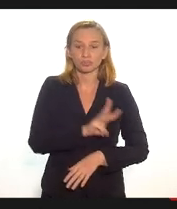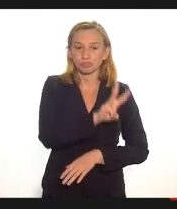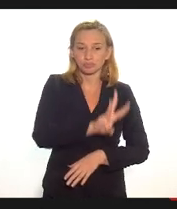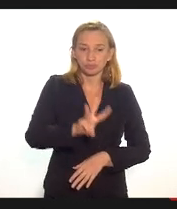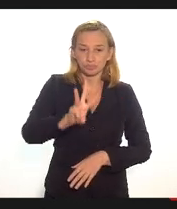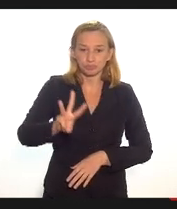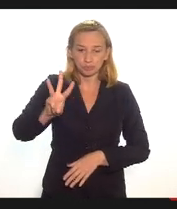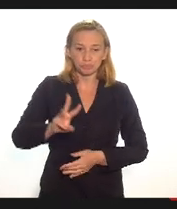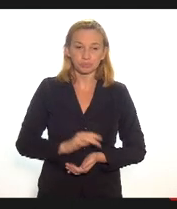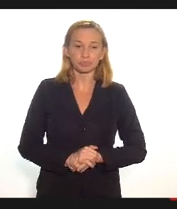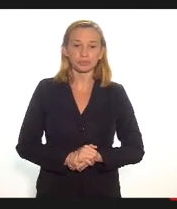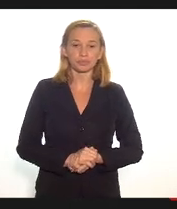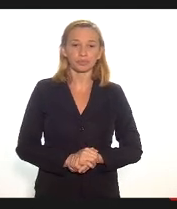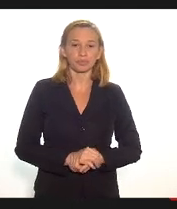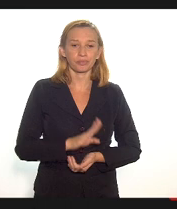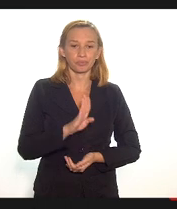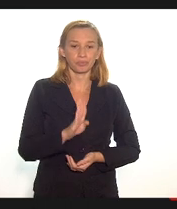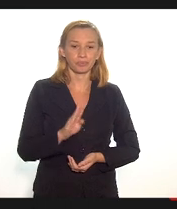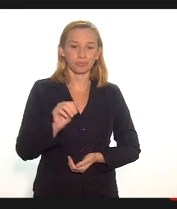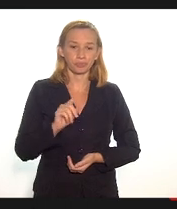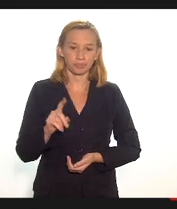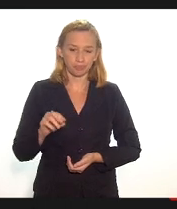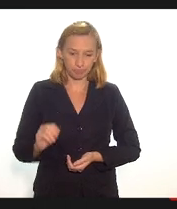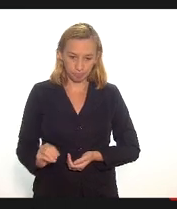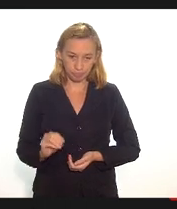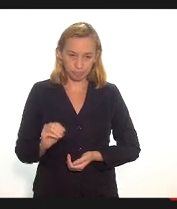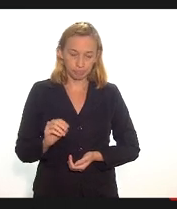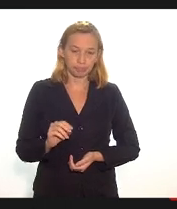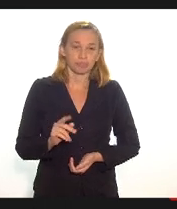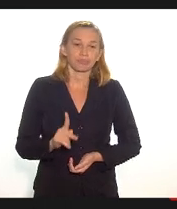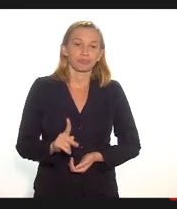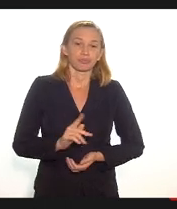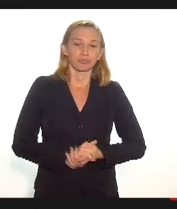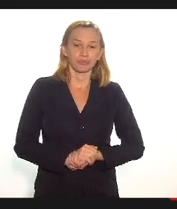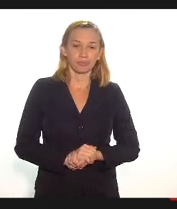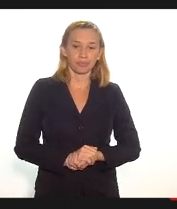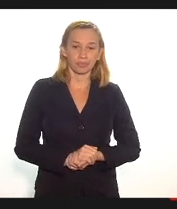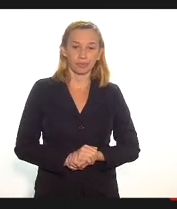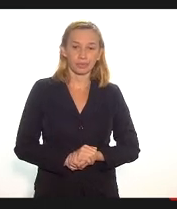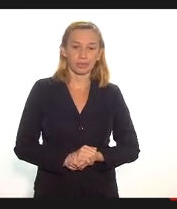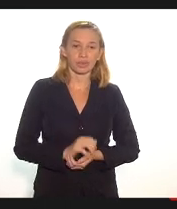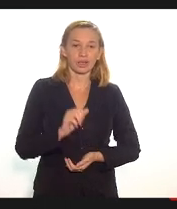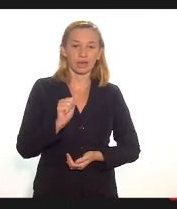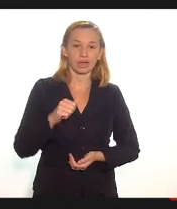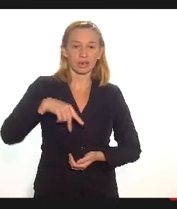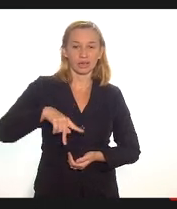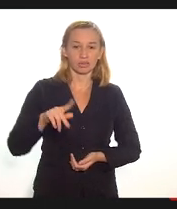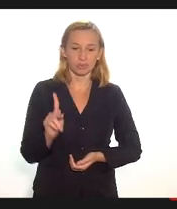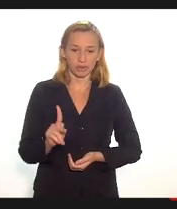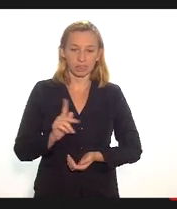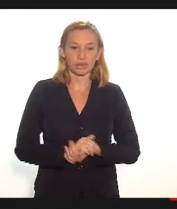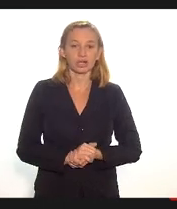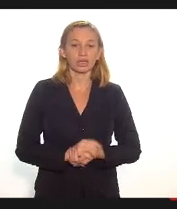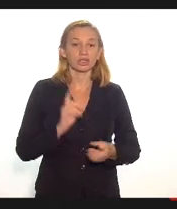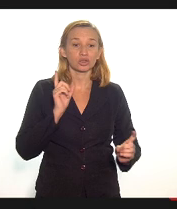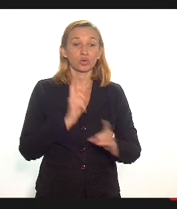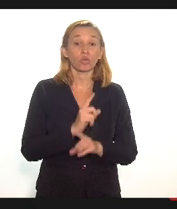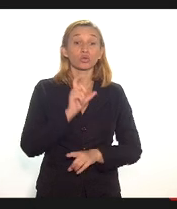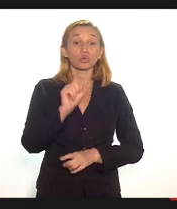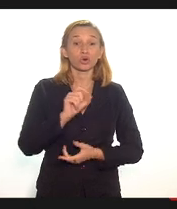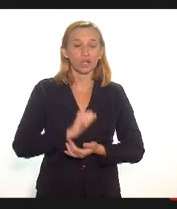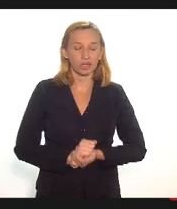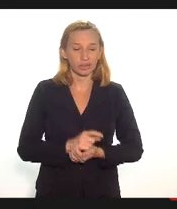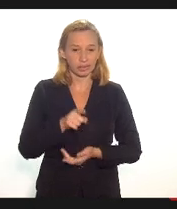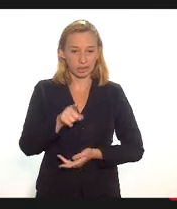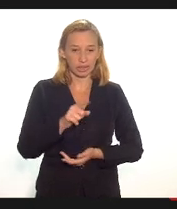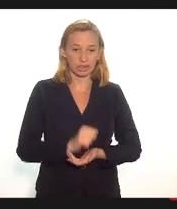da Petrobras, da ANP. Quando a gente vai no site da ANP, a gente encontra isso